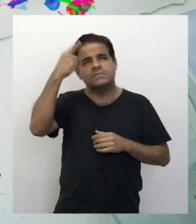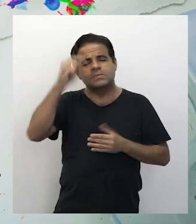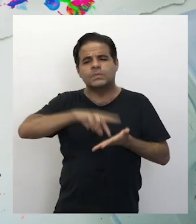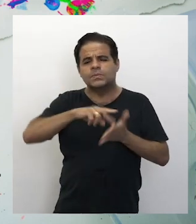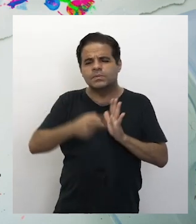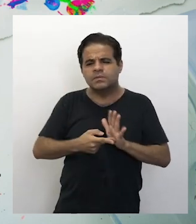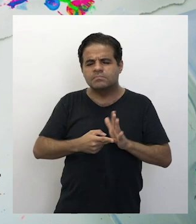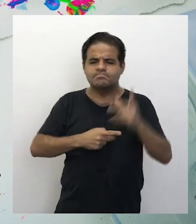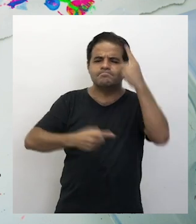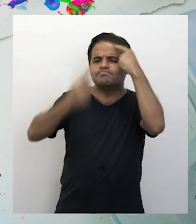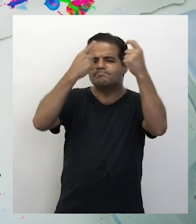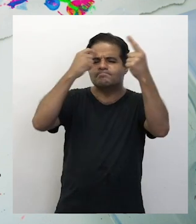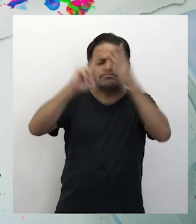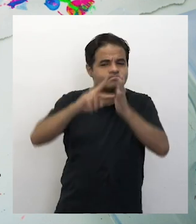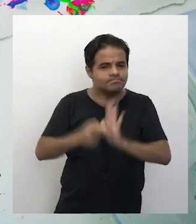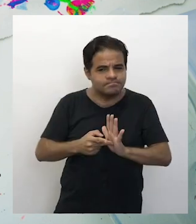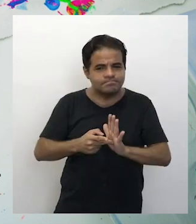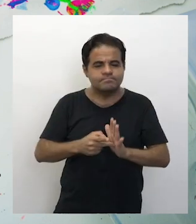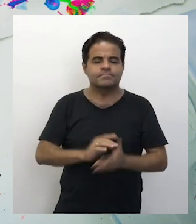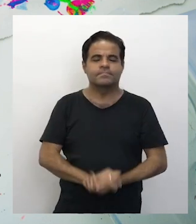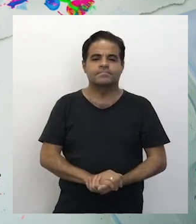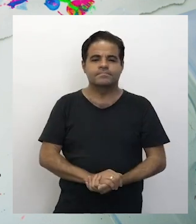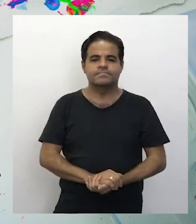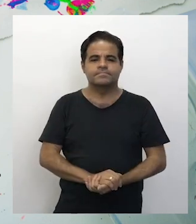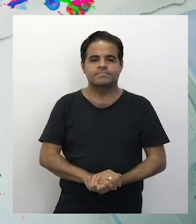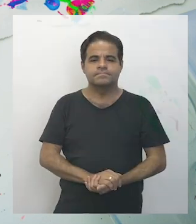significa criatividade.